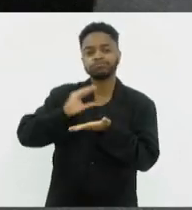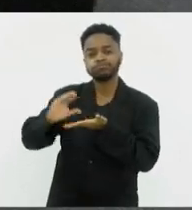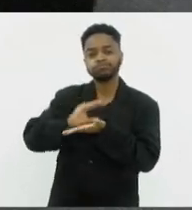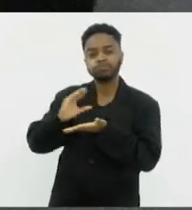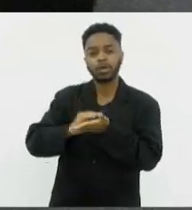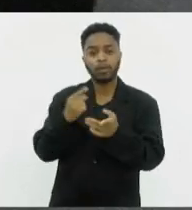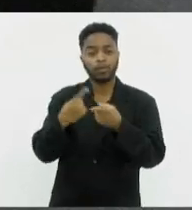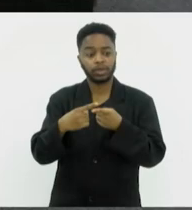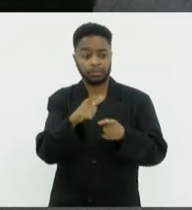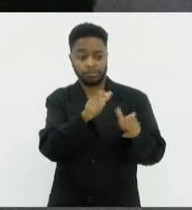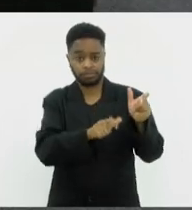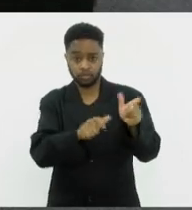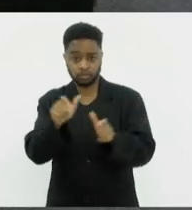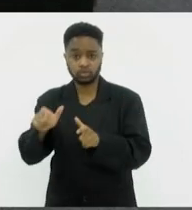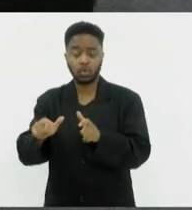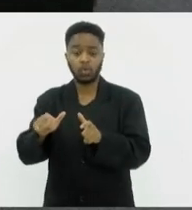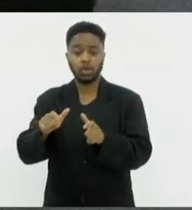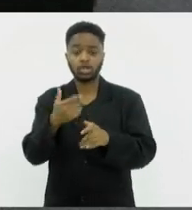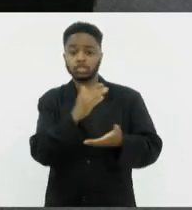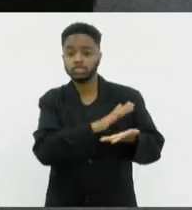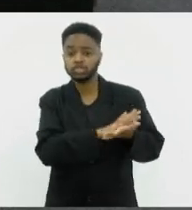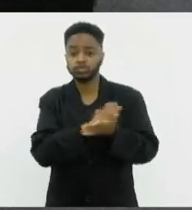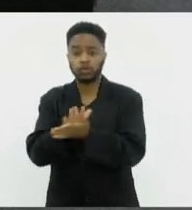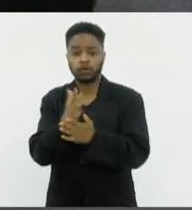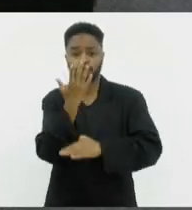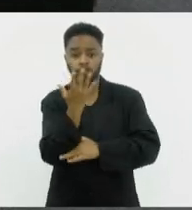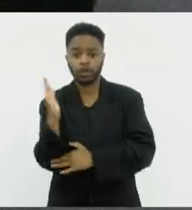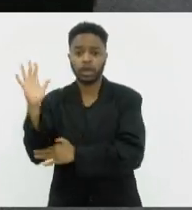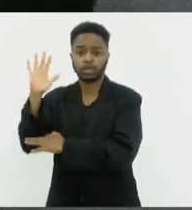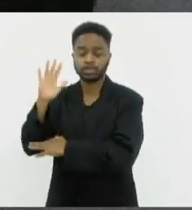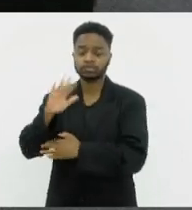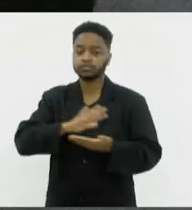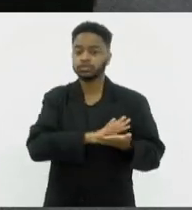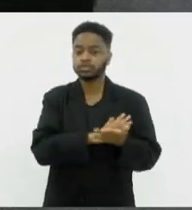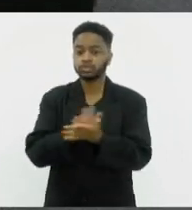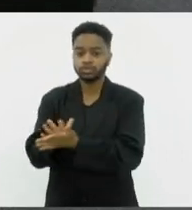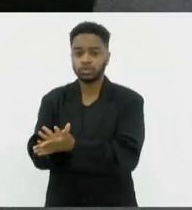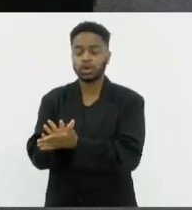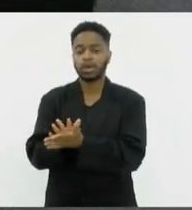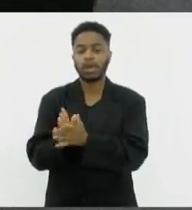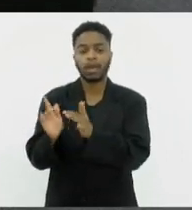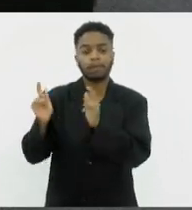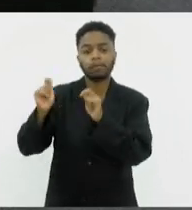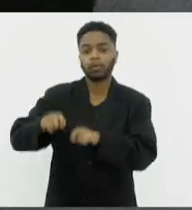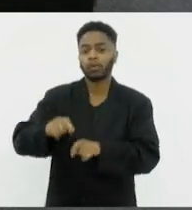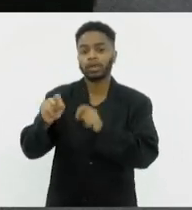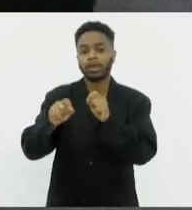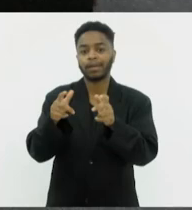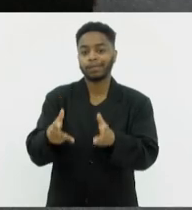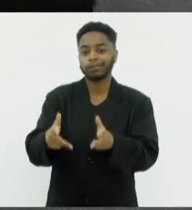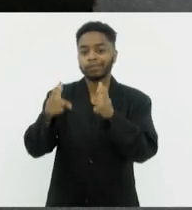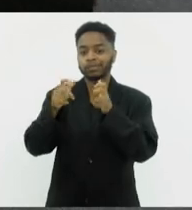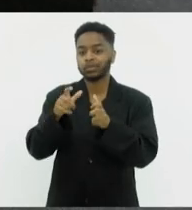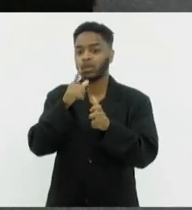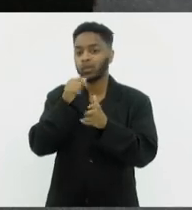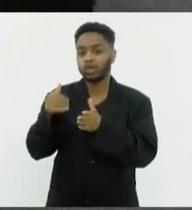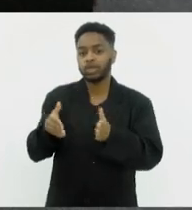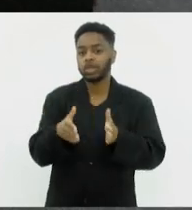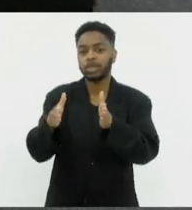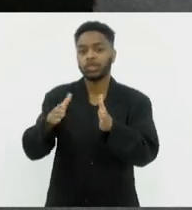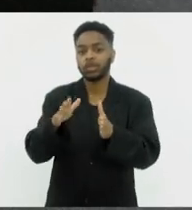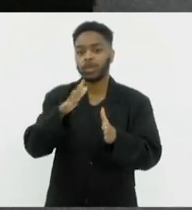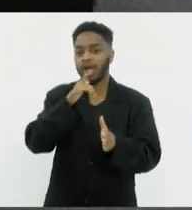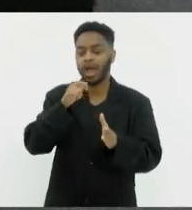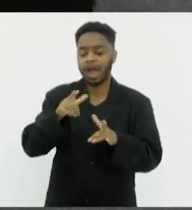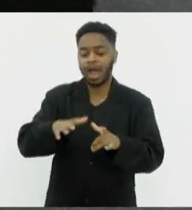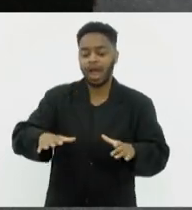seus latifúndios, destroem as florestas, destroem a possibilidade de reconhecer os rios, os lagos, as